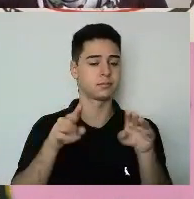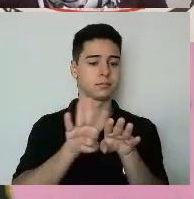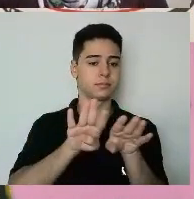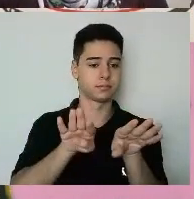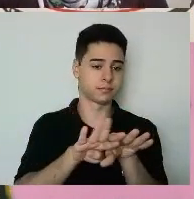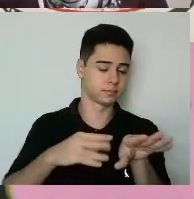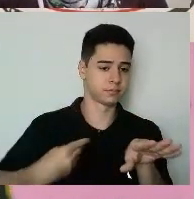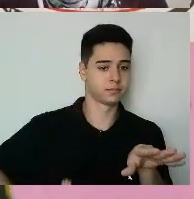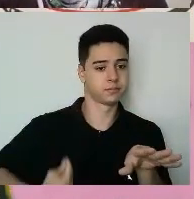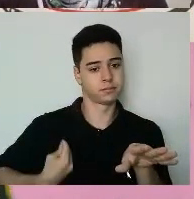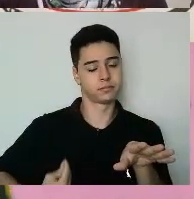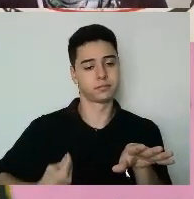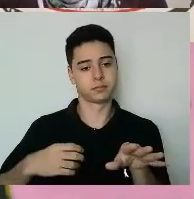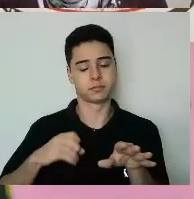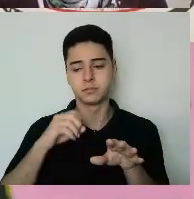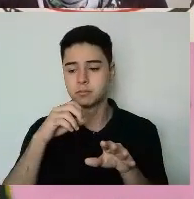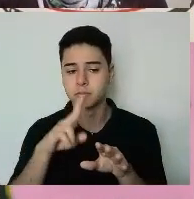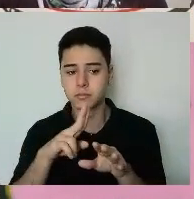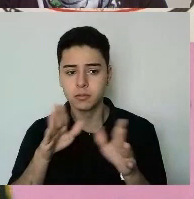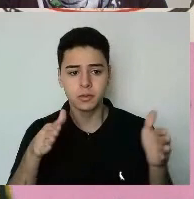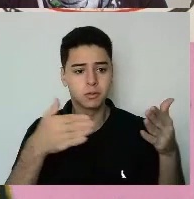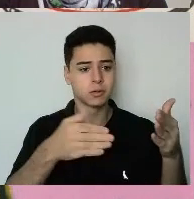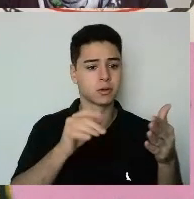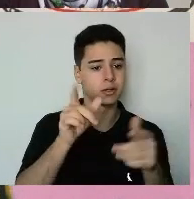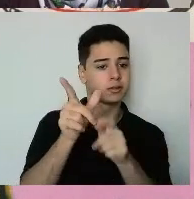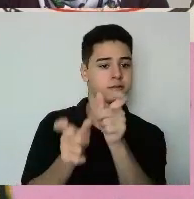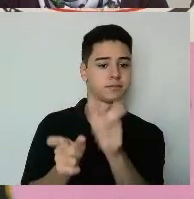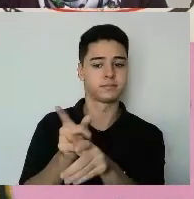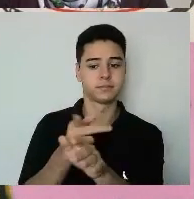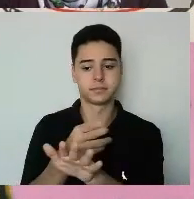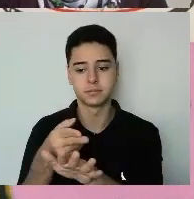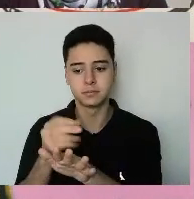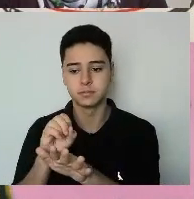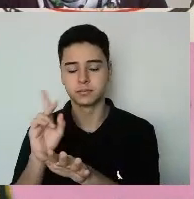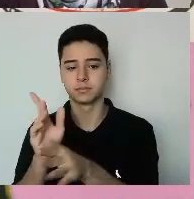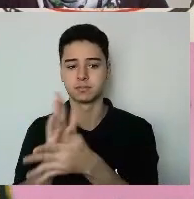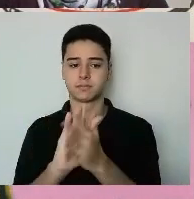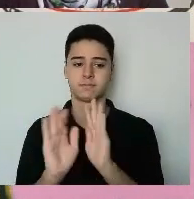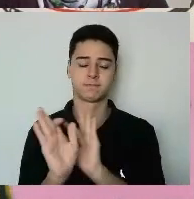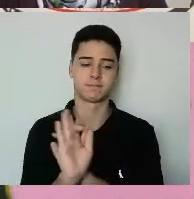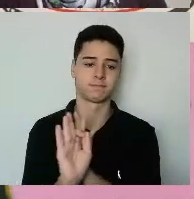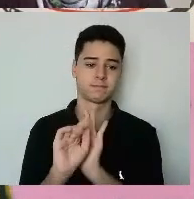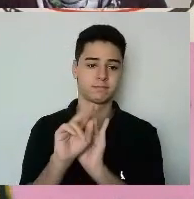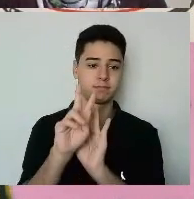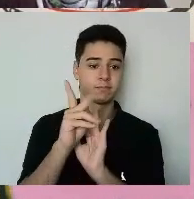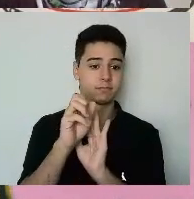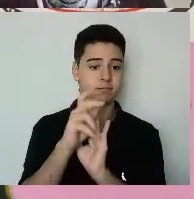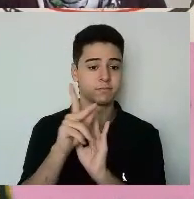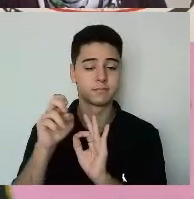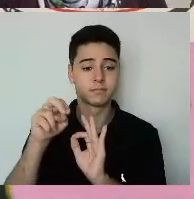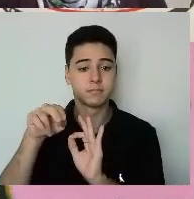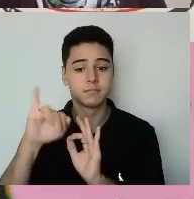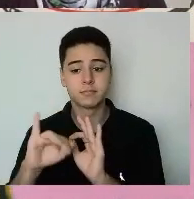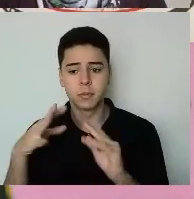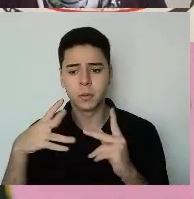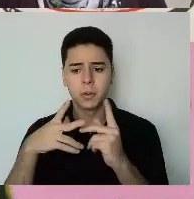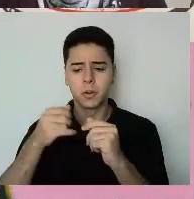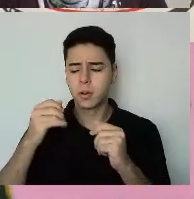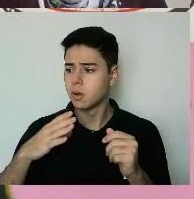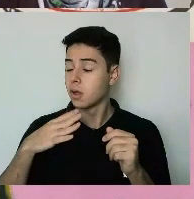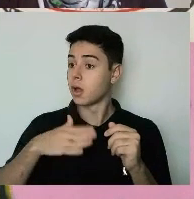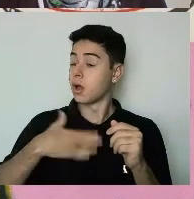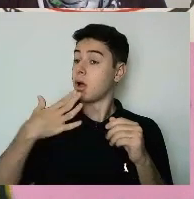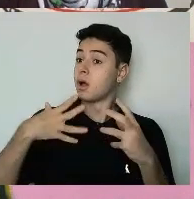participação direta ou indireta do público, tá? O happening, ele conta com a imprevisibilidade, com a espontaneidade, com